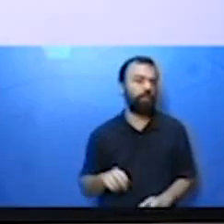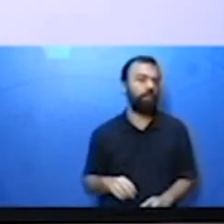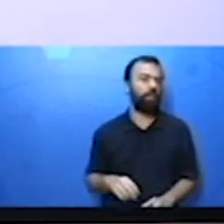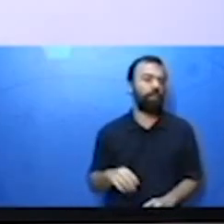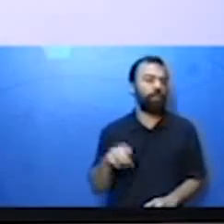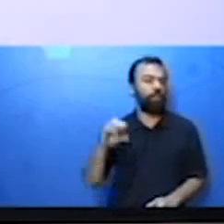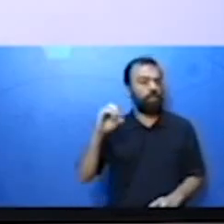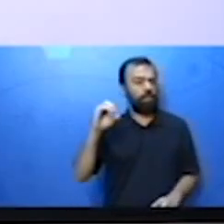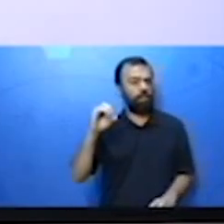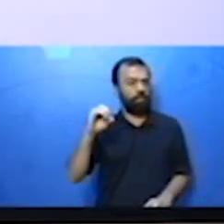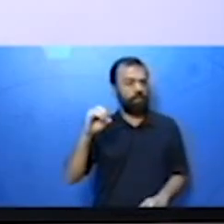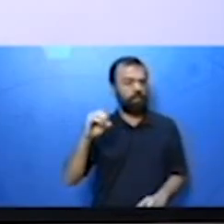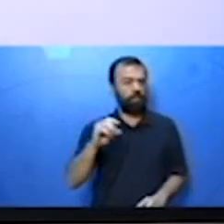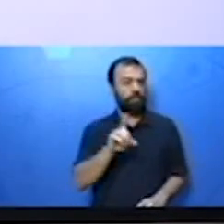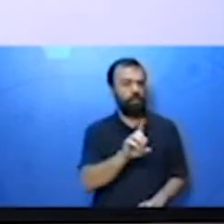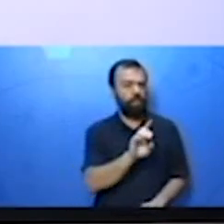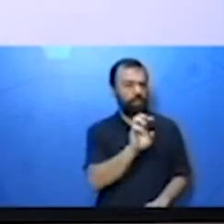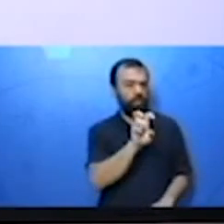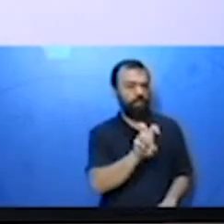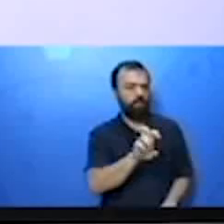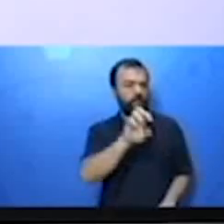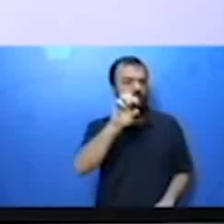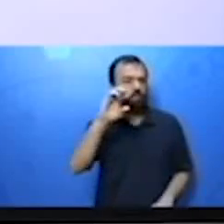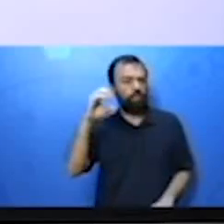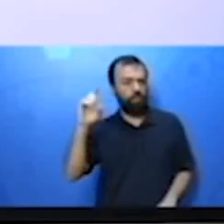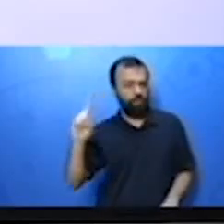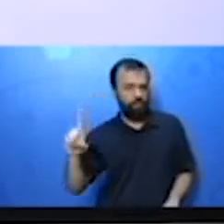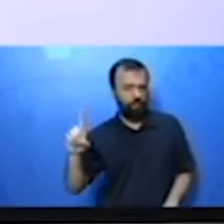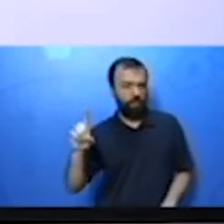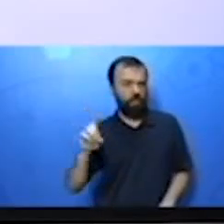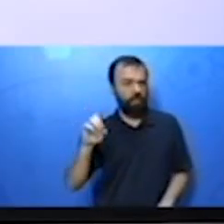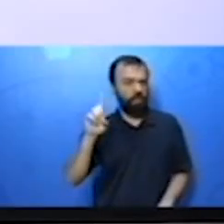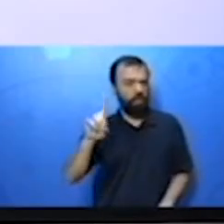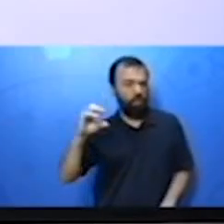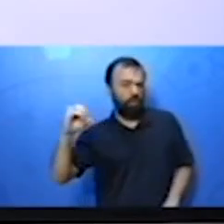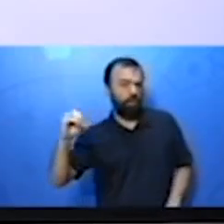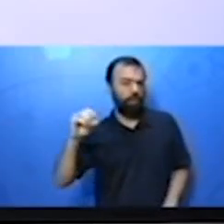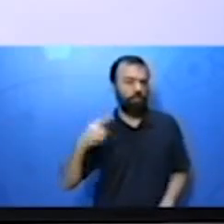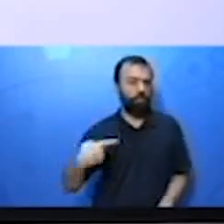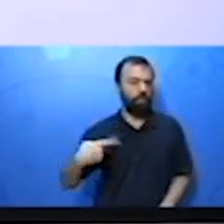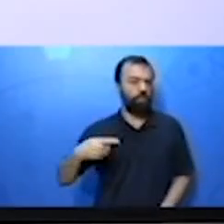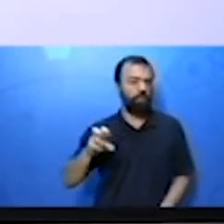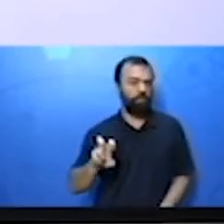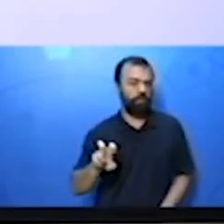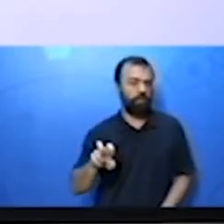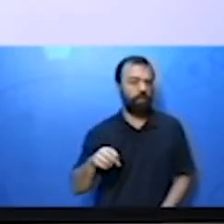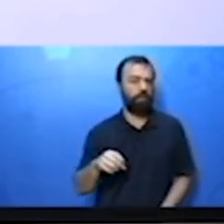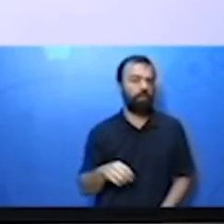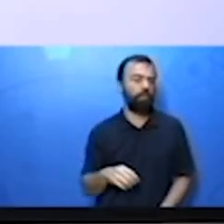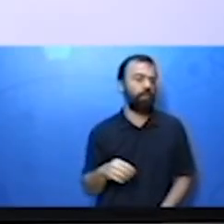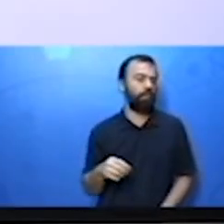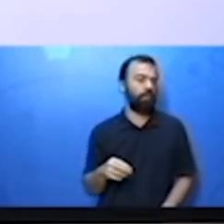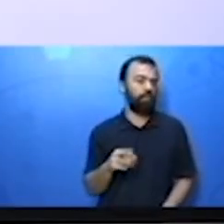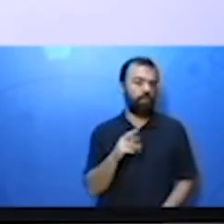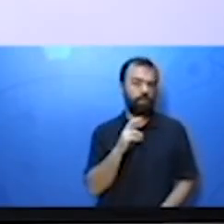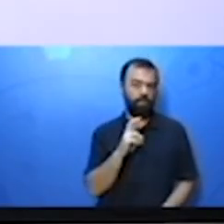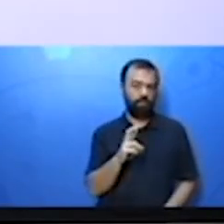Então, a resposta certa é a R$ 165. Muito bem.